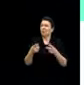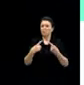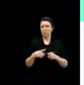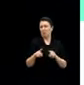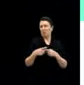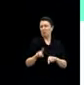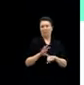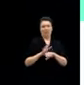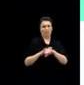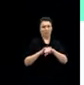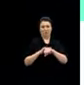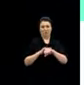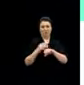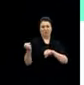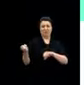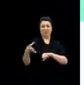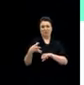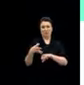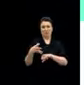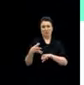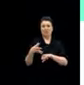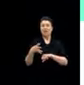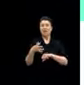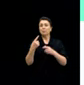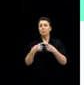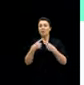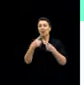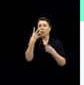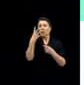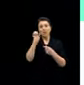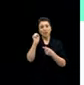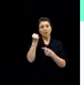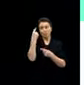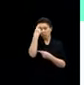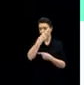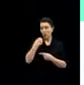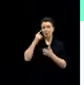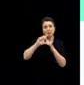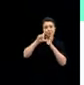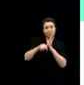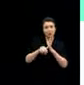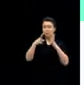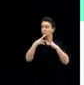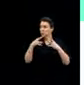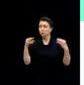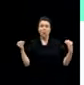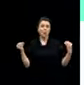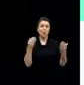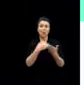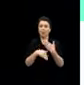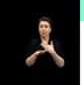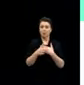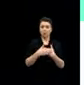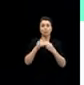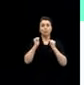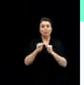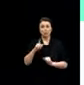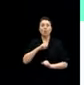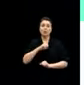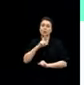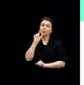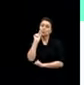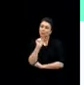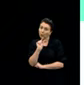manifestações, elas vão sumir em média de 48 horas. Então, é isso que acontece, tá? Acontece ou pode ocorrer um efeito